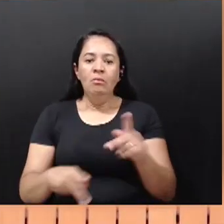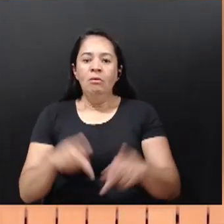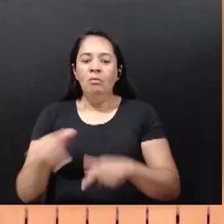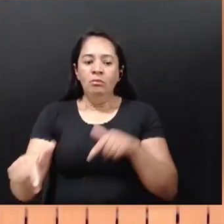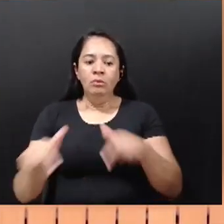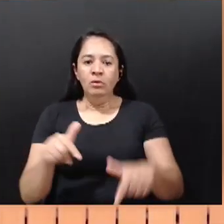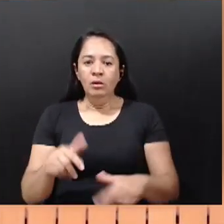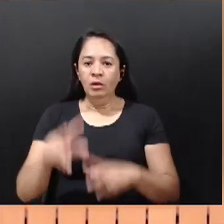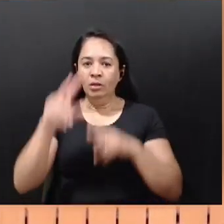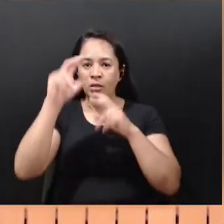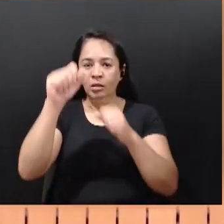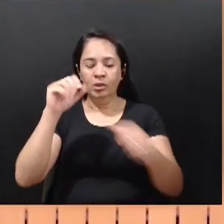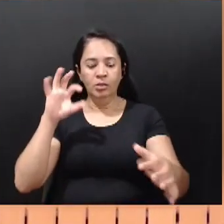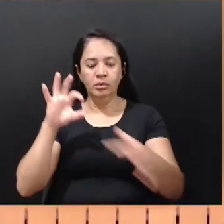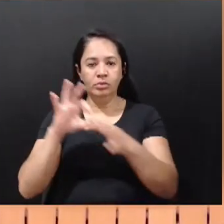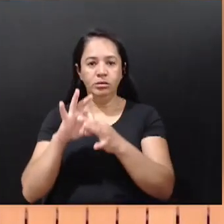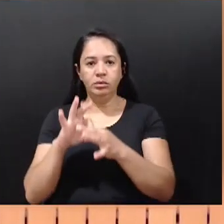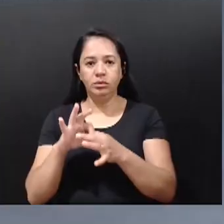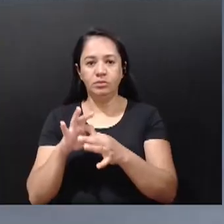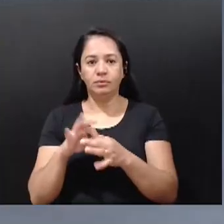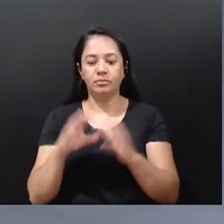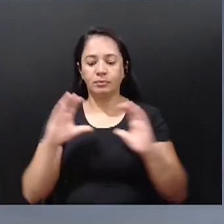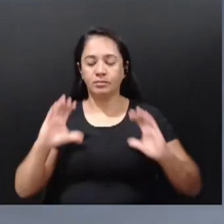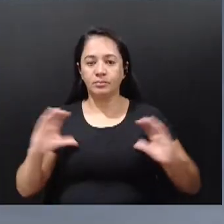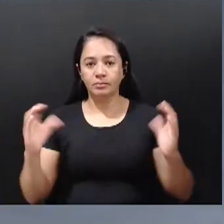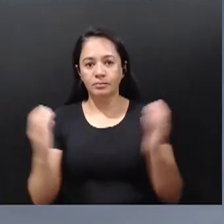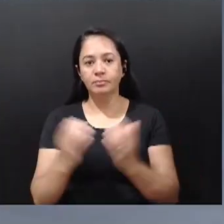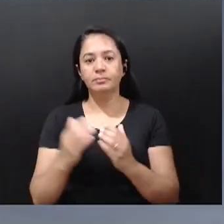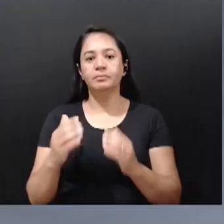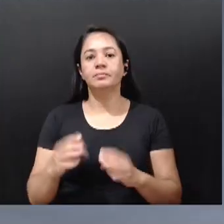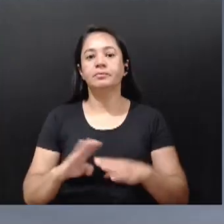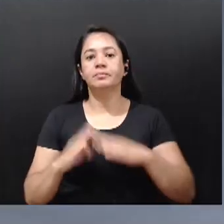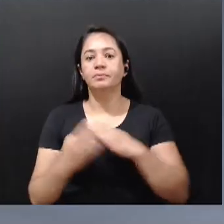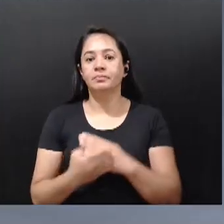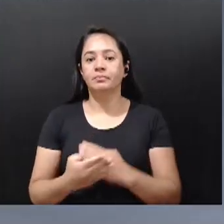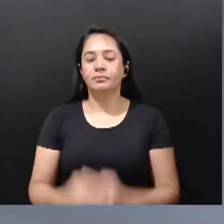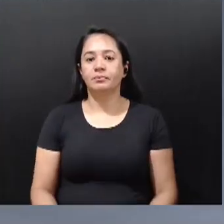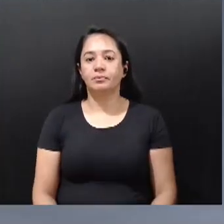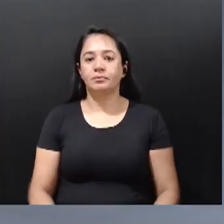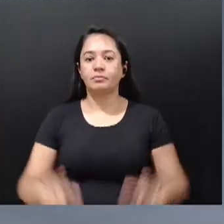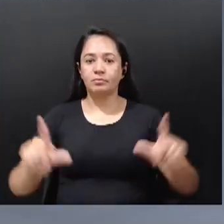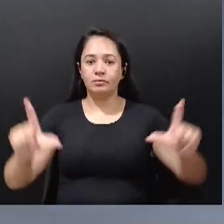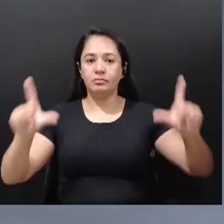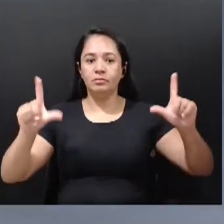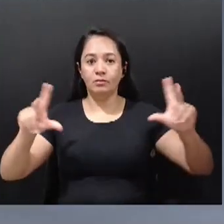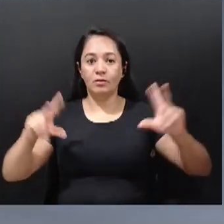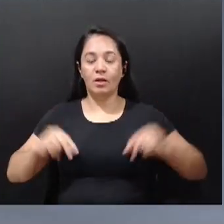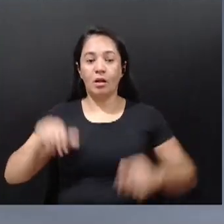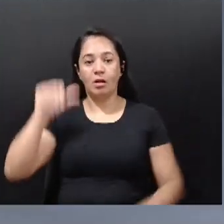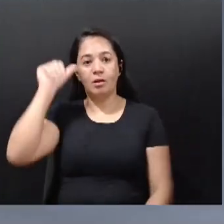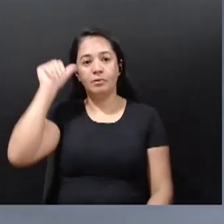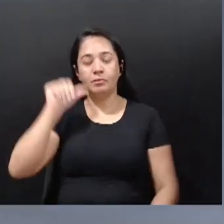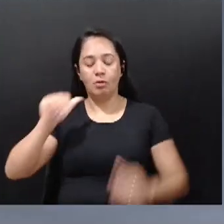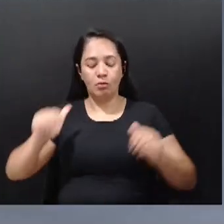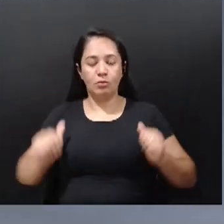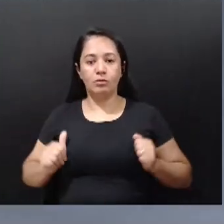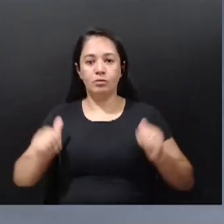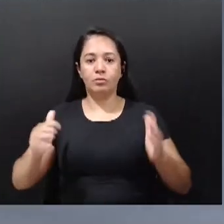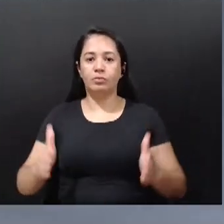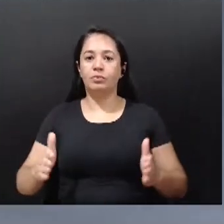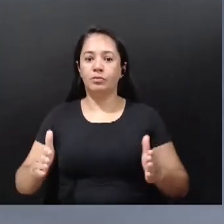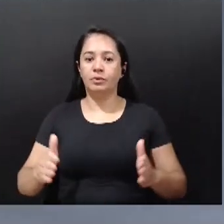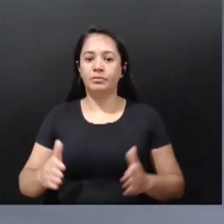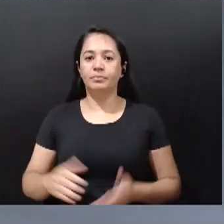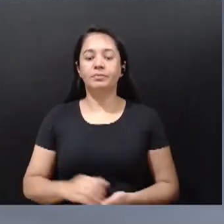vinculada às suas comunidades e bairros. O diploma de mérito Mulher de Ação Dorcelina de Oliveira